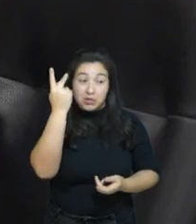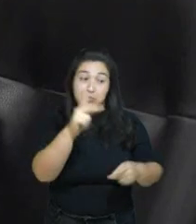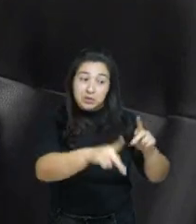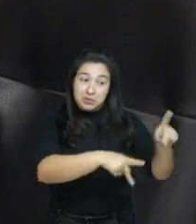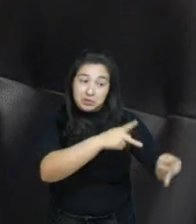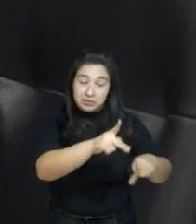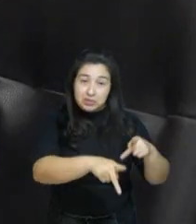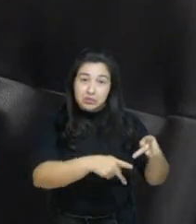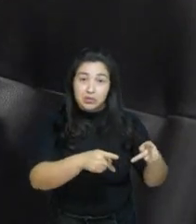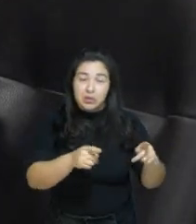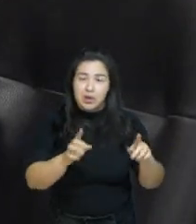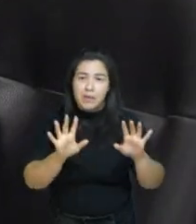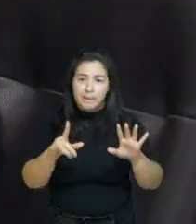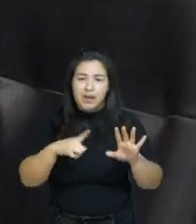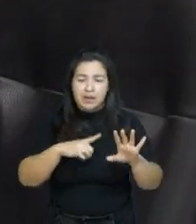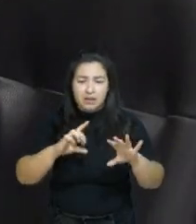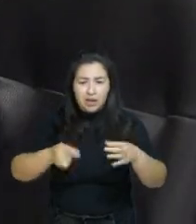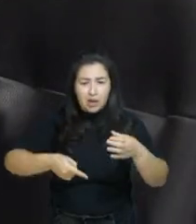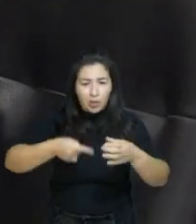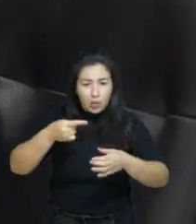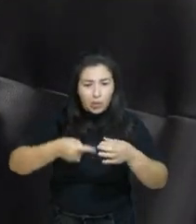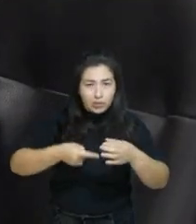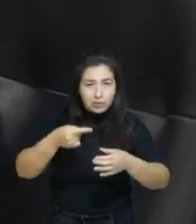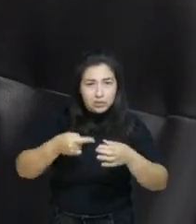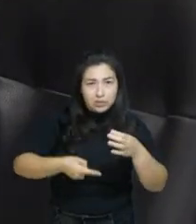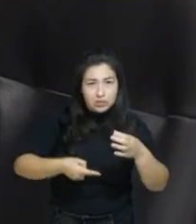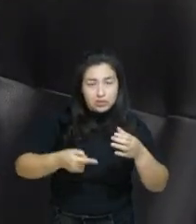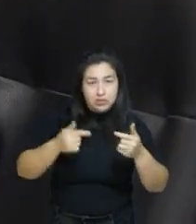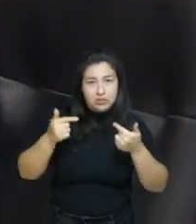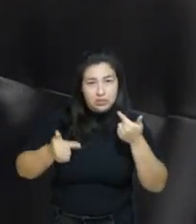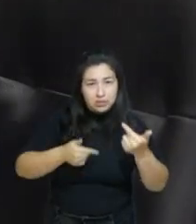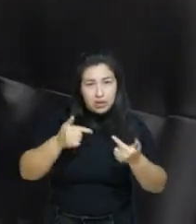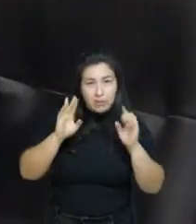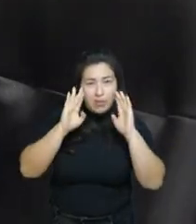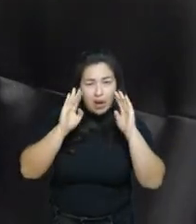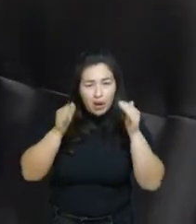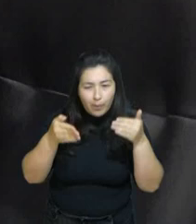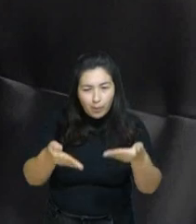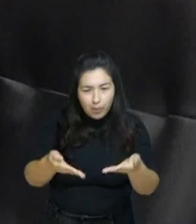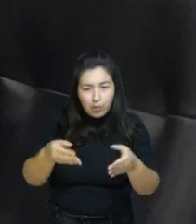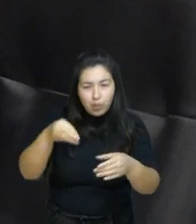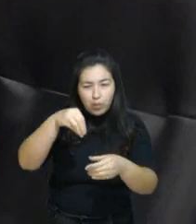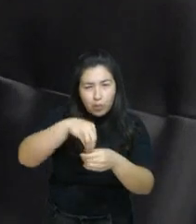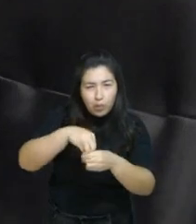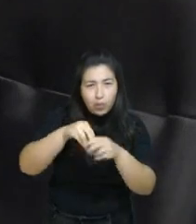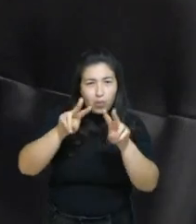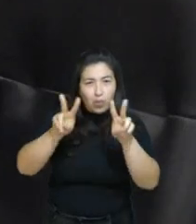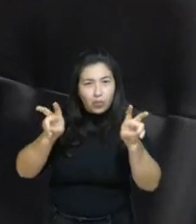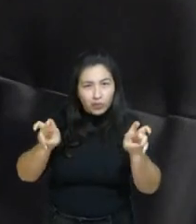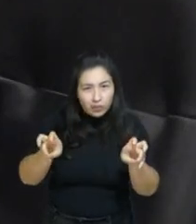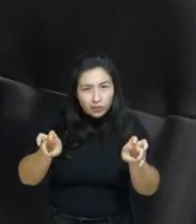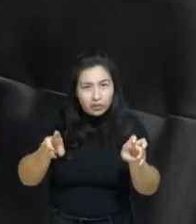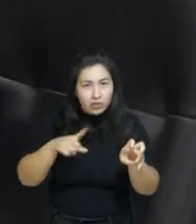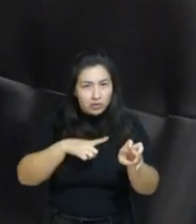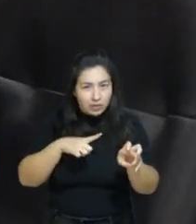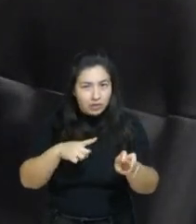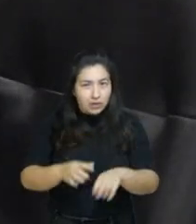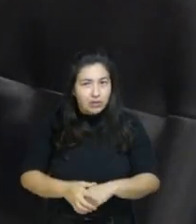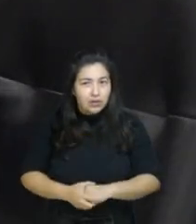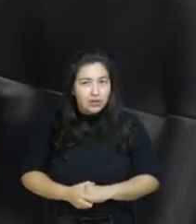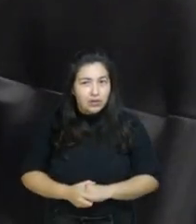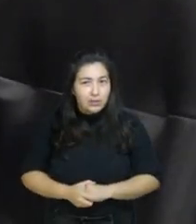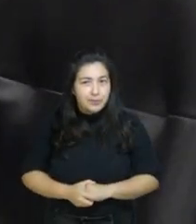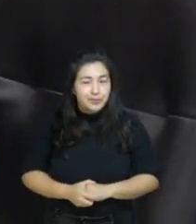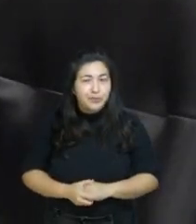mas existe assim, uma comissão que trabalhe de forma mais integrada essas instituições?